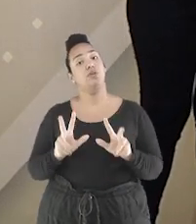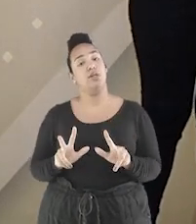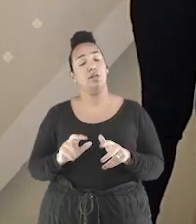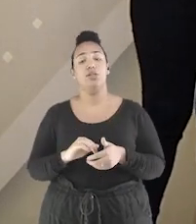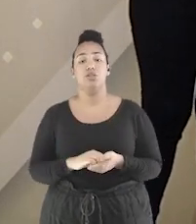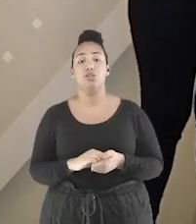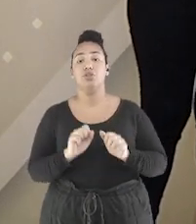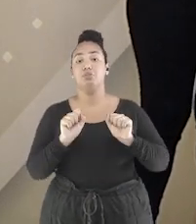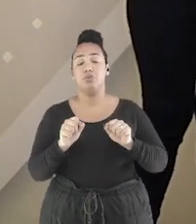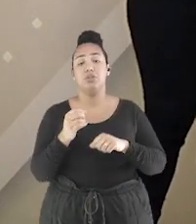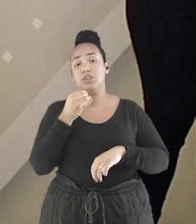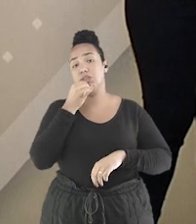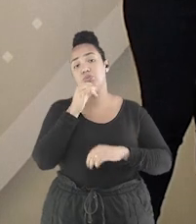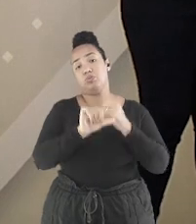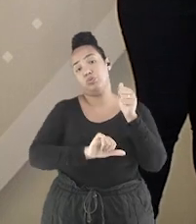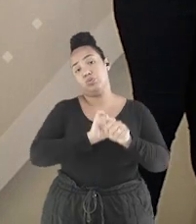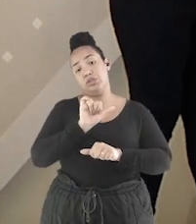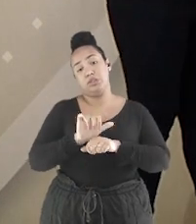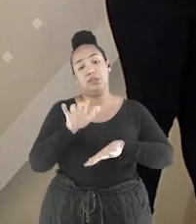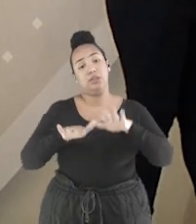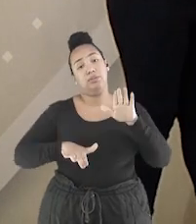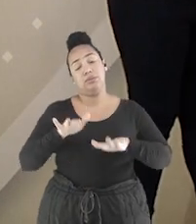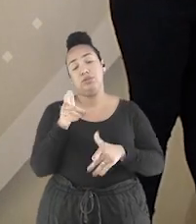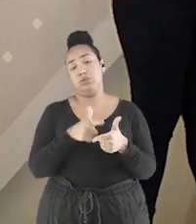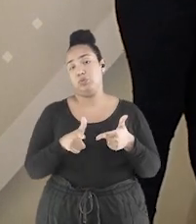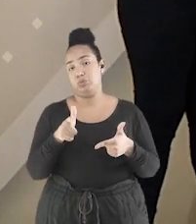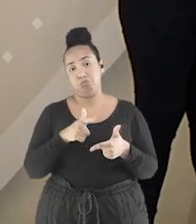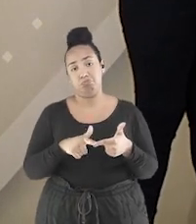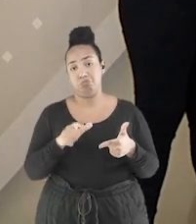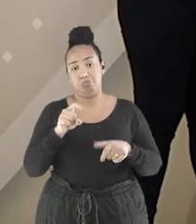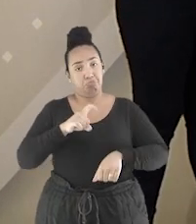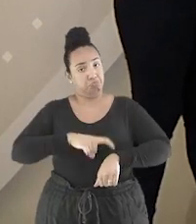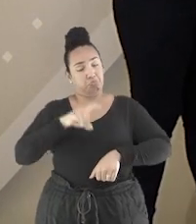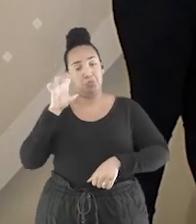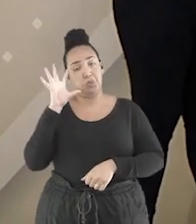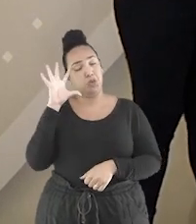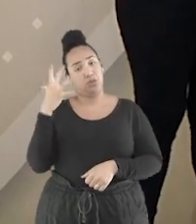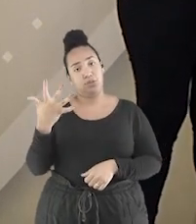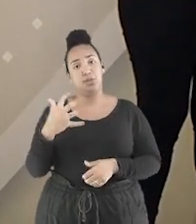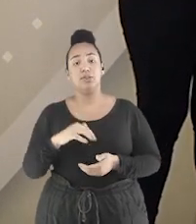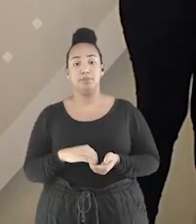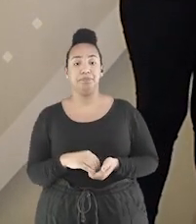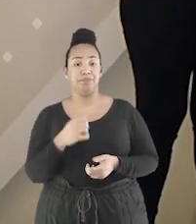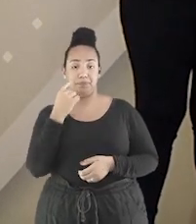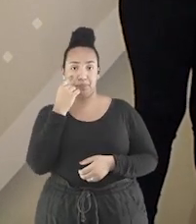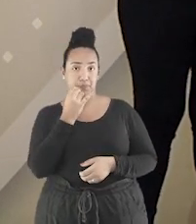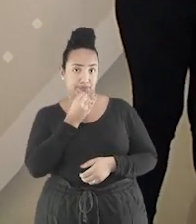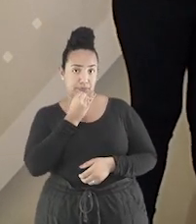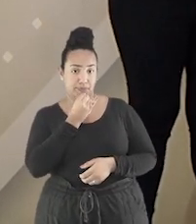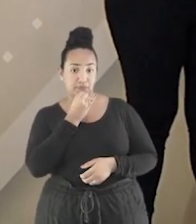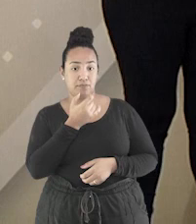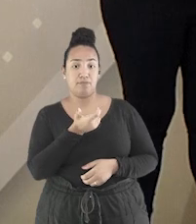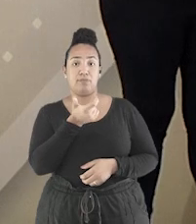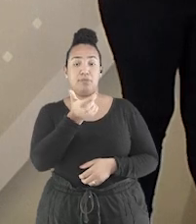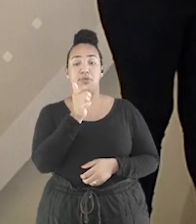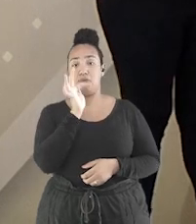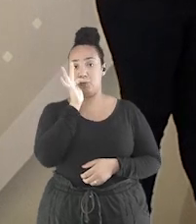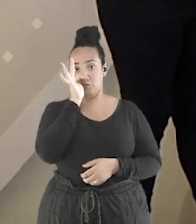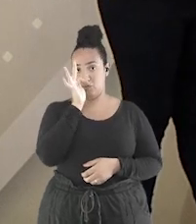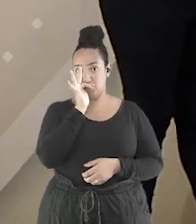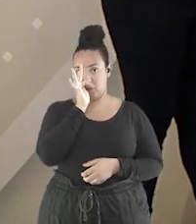variando de situação para situação. Vamos continuar no exemplo da palavra flor que a professora Neidiana estava trabalhando com